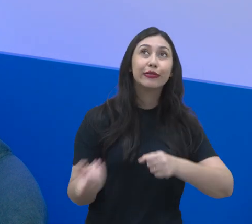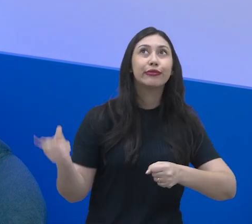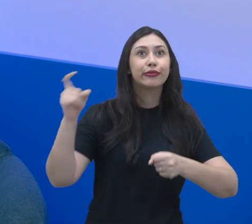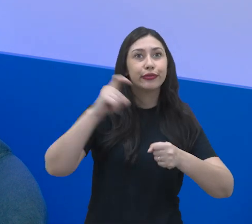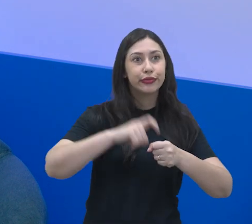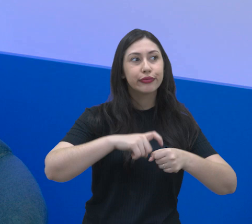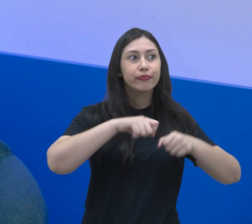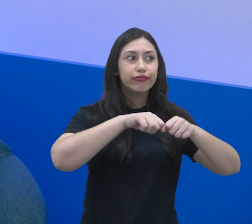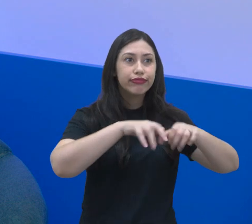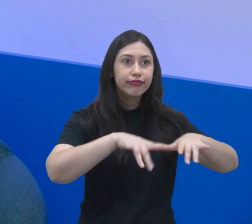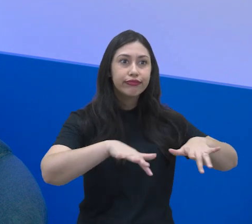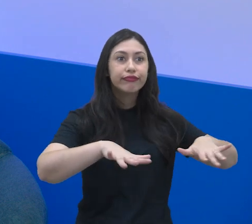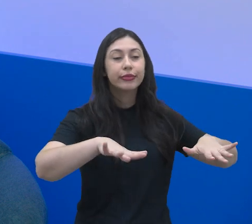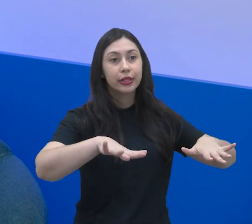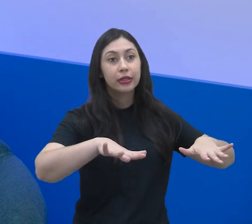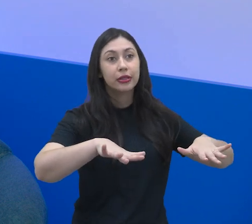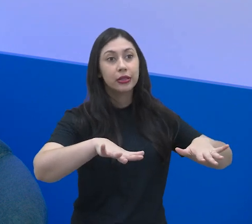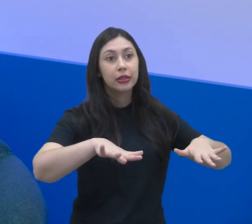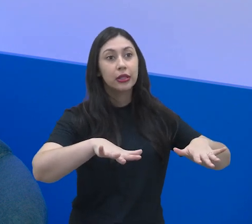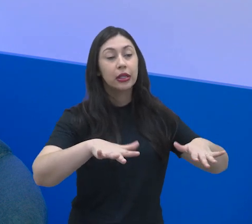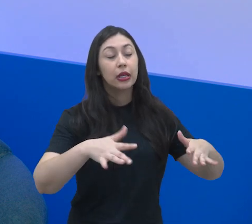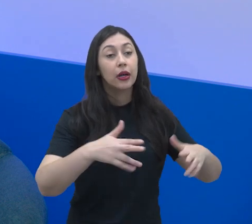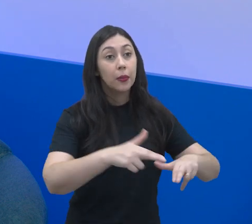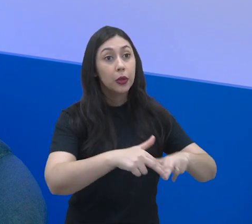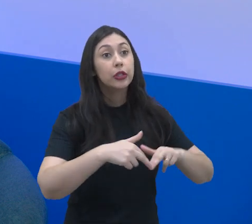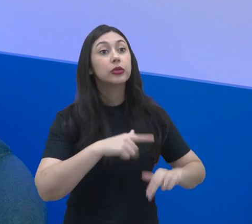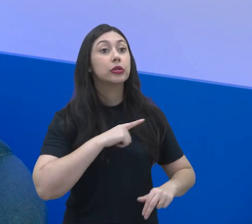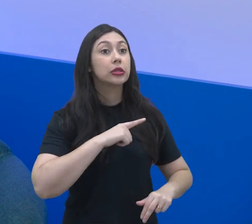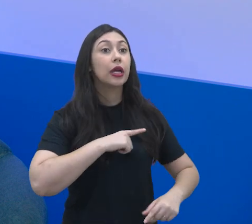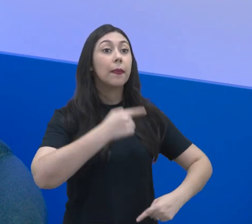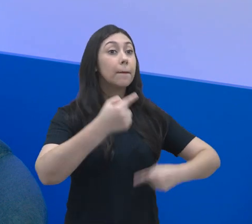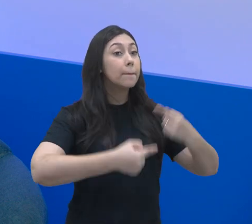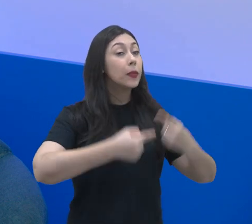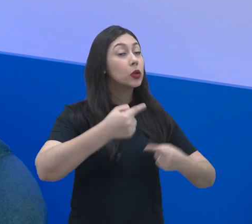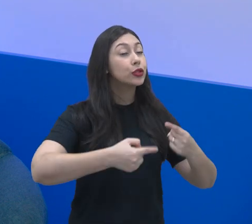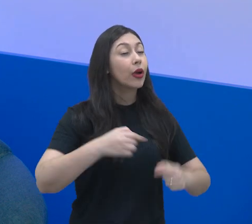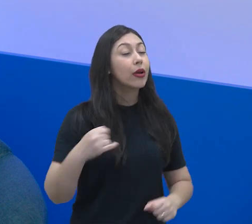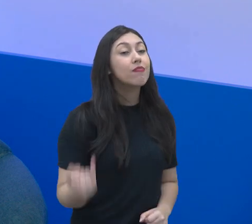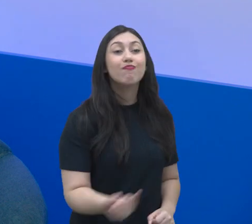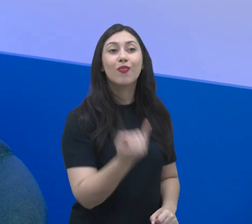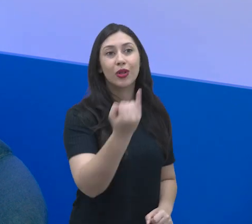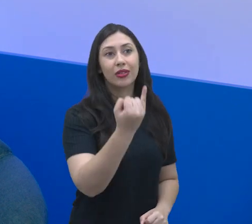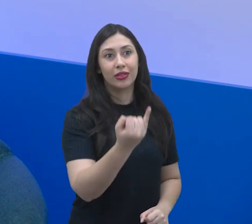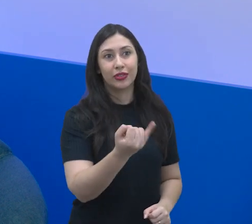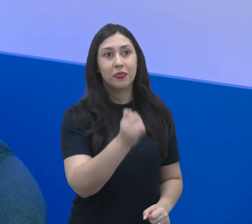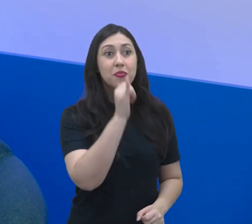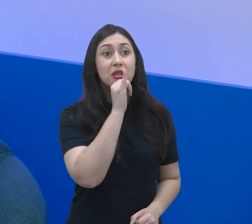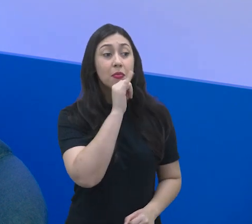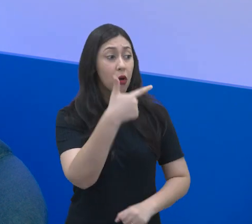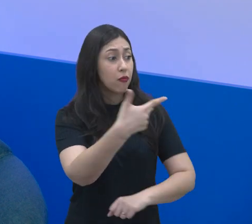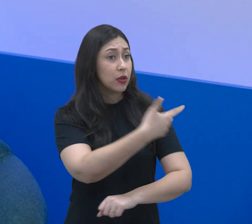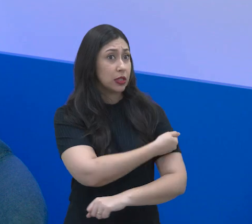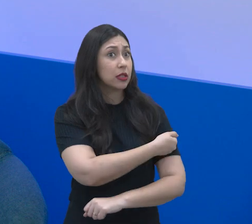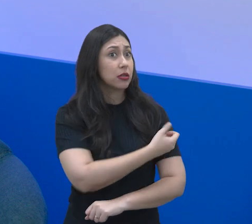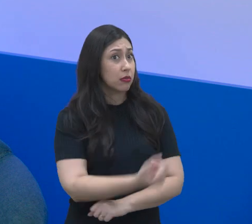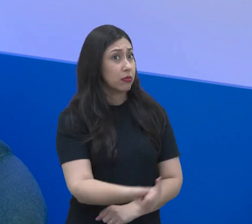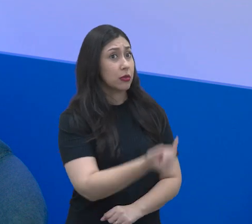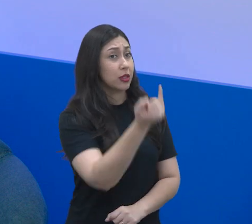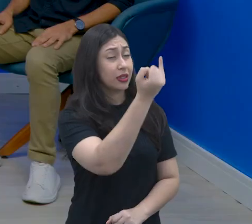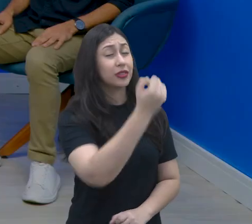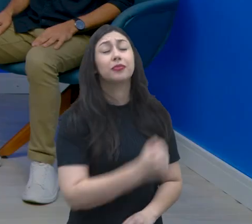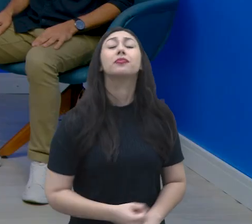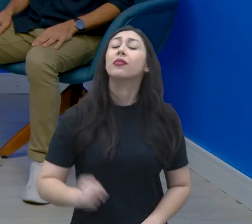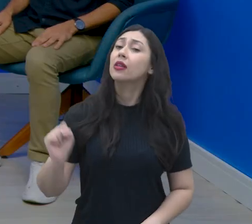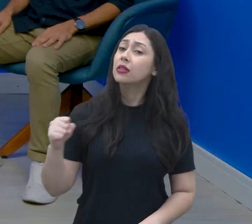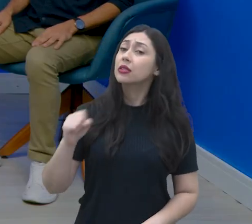começando a ver. Então, existe políticas no Brasil do SUS que são importantíssimas. A vacinação, bem citada, é uma delas, com certeza.